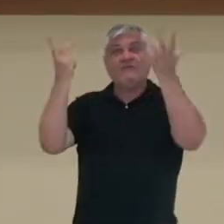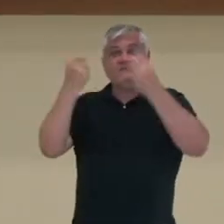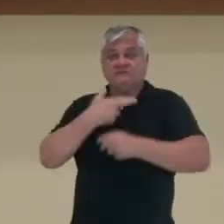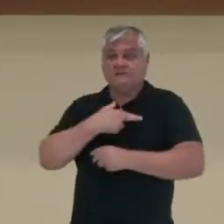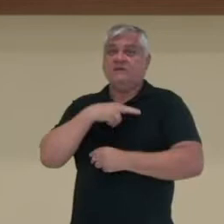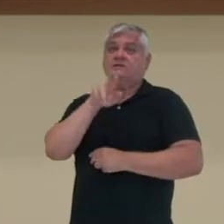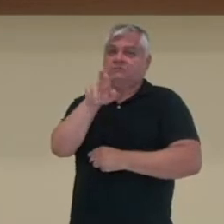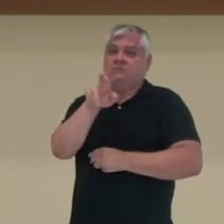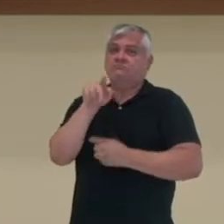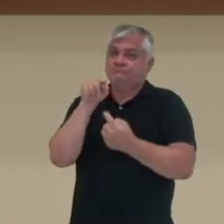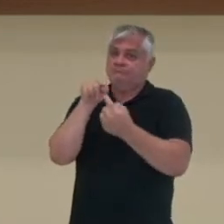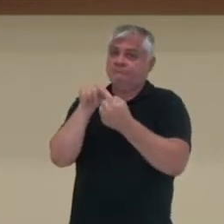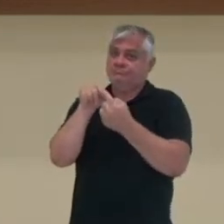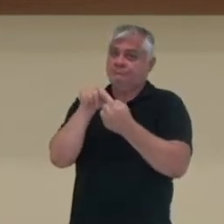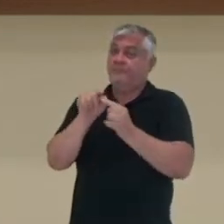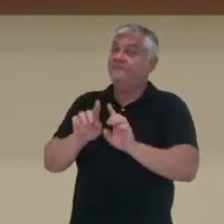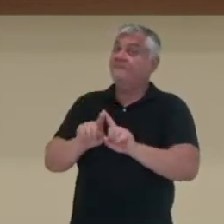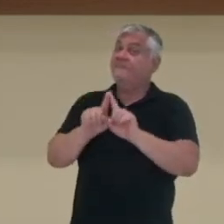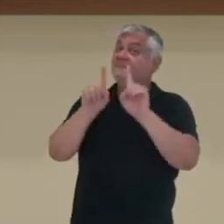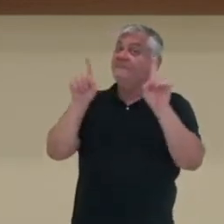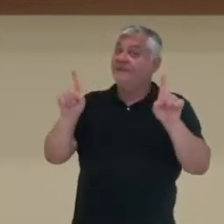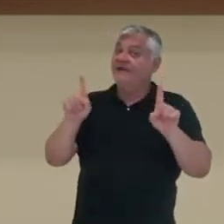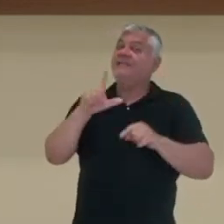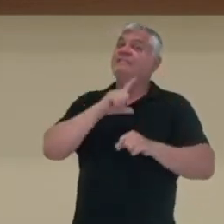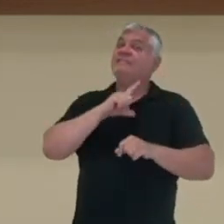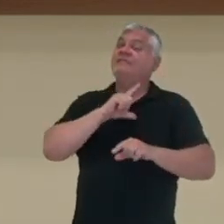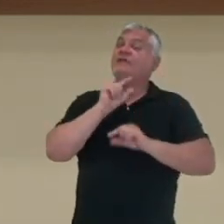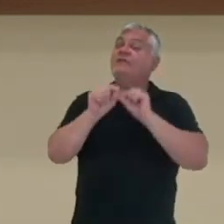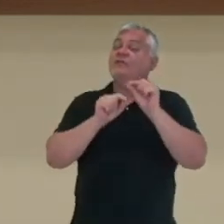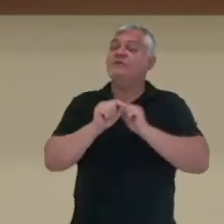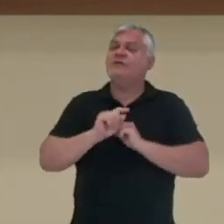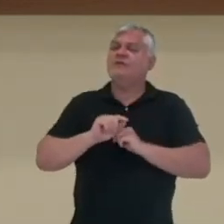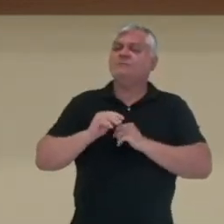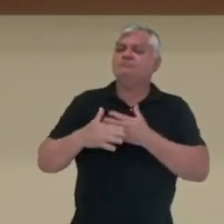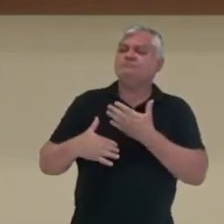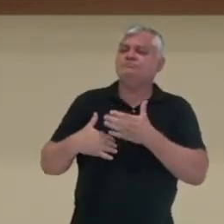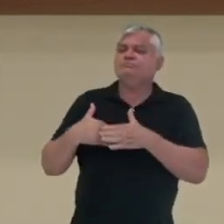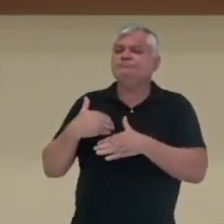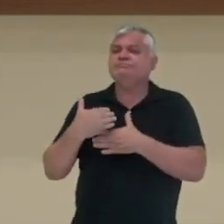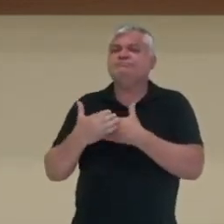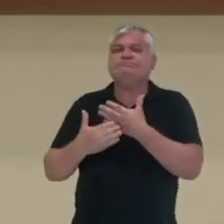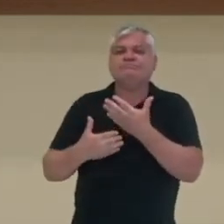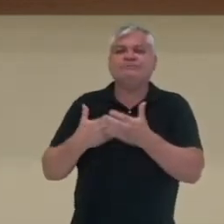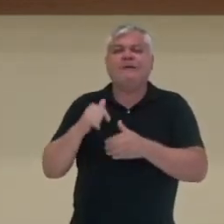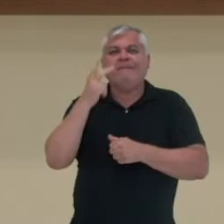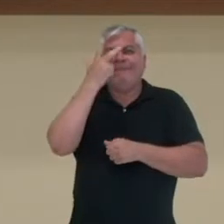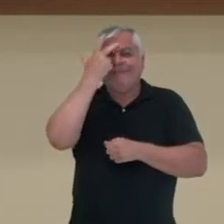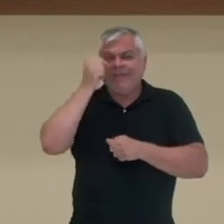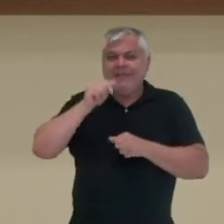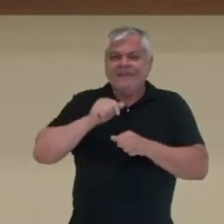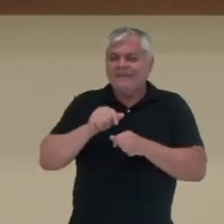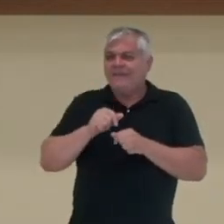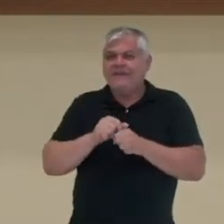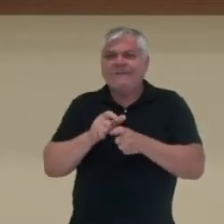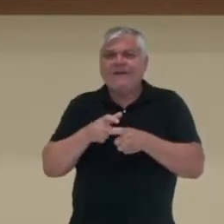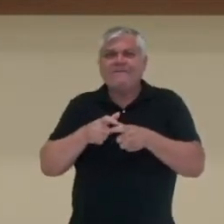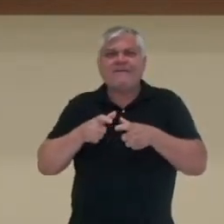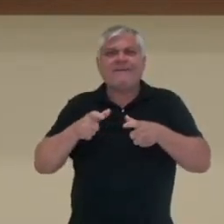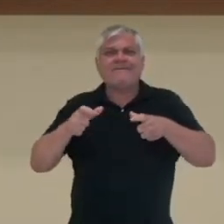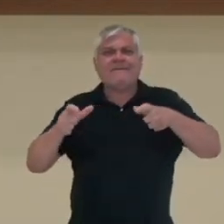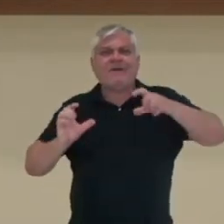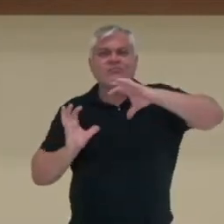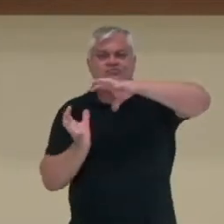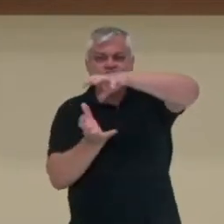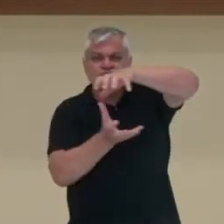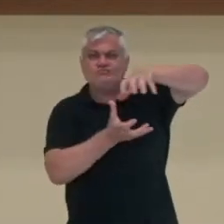religiosa, mas com o tempo popularizando-se e ganhando outras dimensões, chega